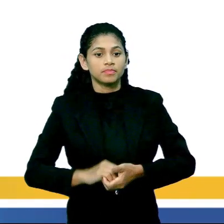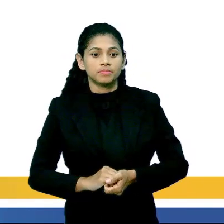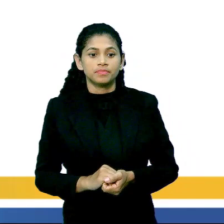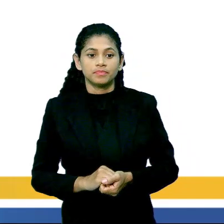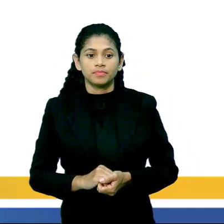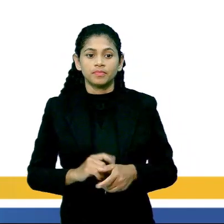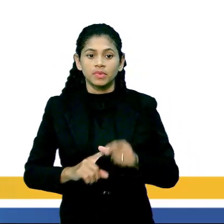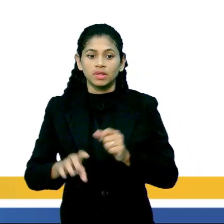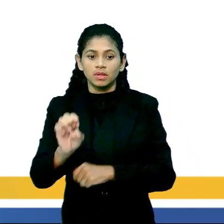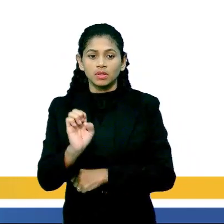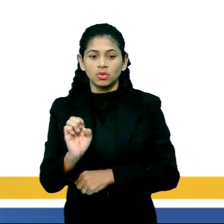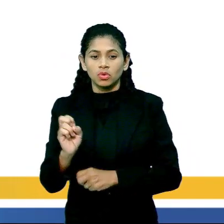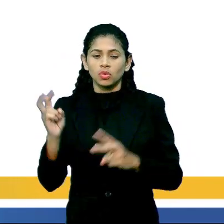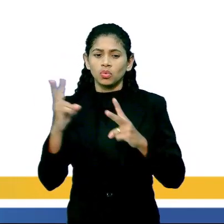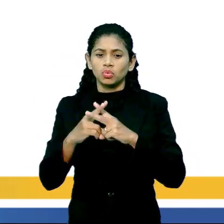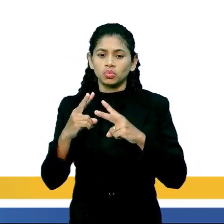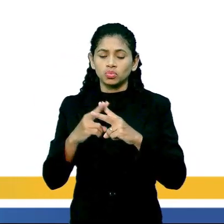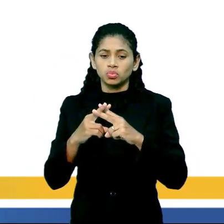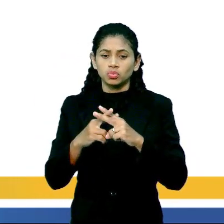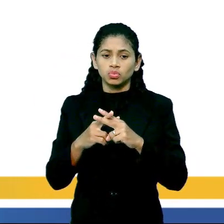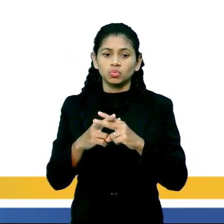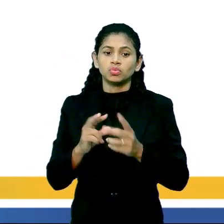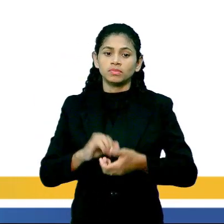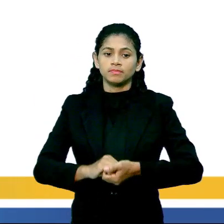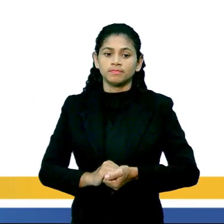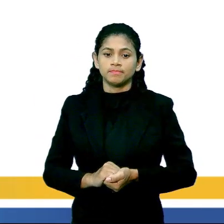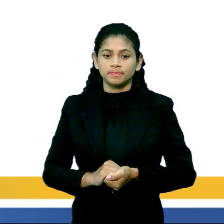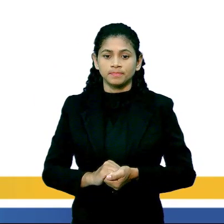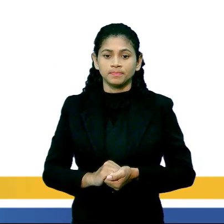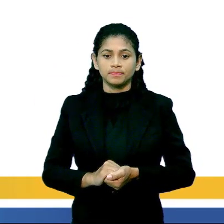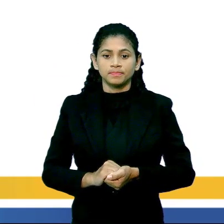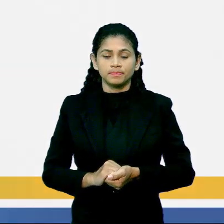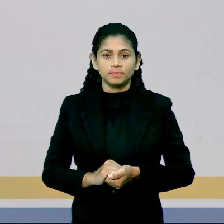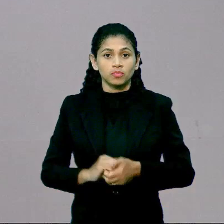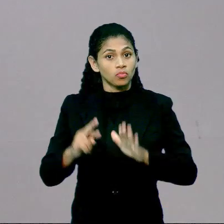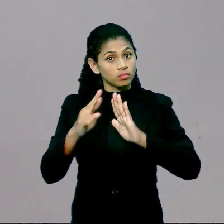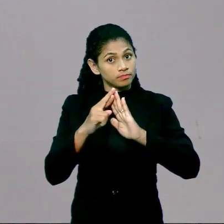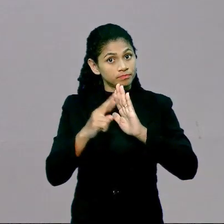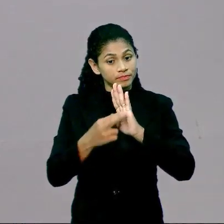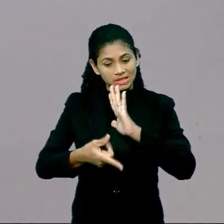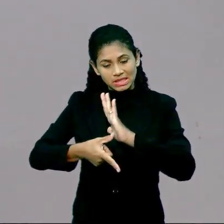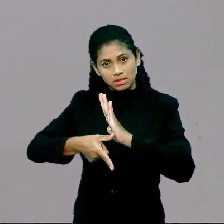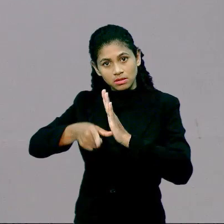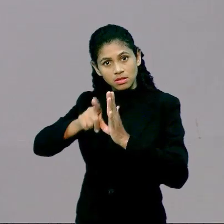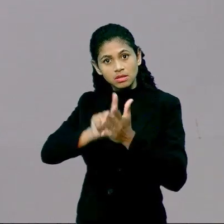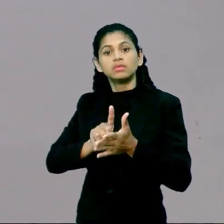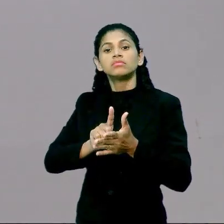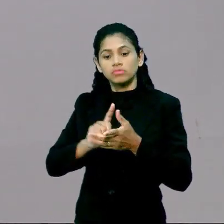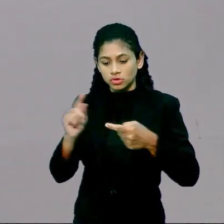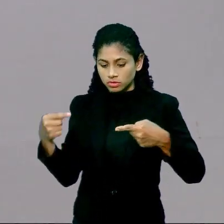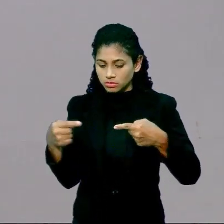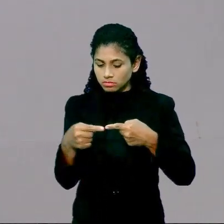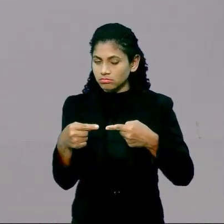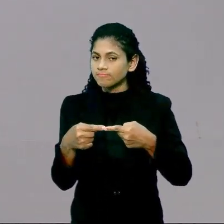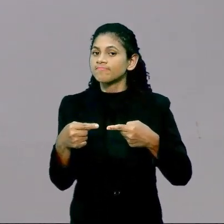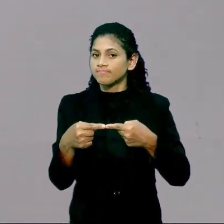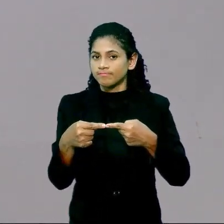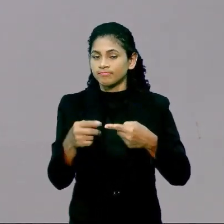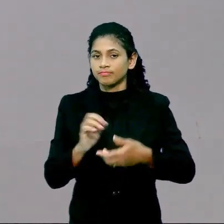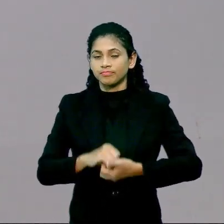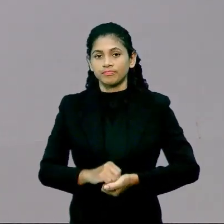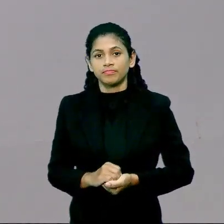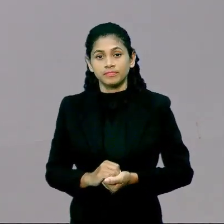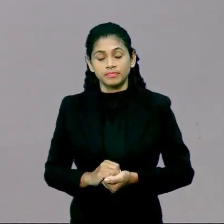é conflito resolvido pelos alunos por meio de regras previamente estabelecidas. Sim, só que a gente não está estabelecendo um conflito. A gente